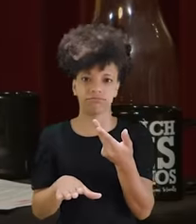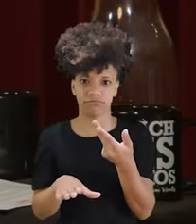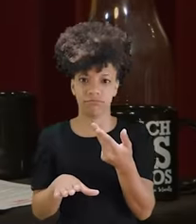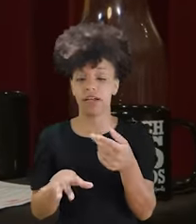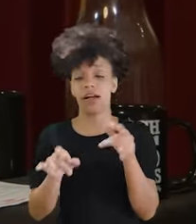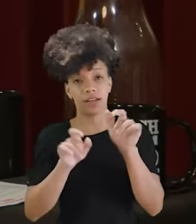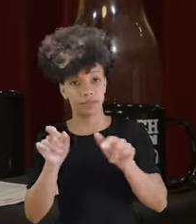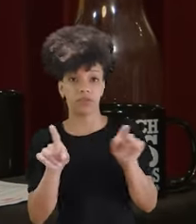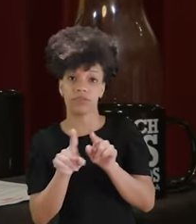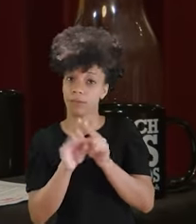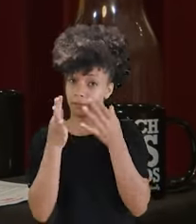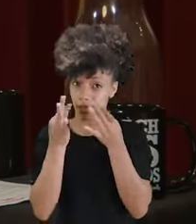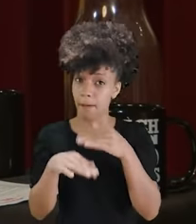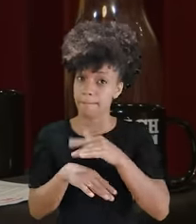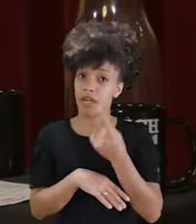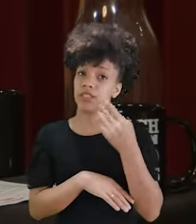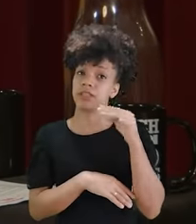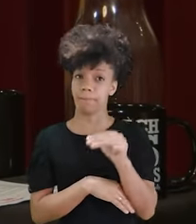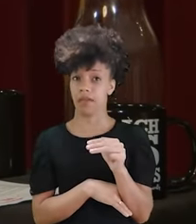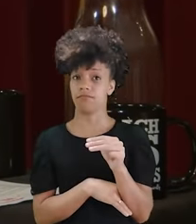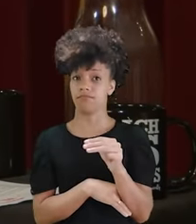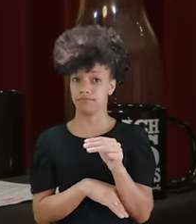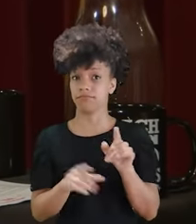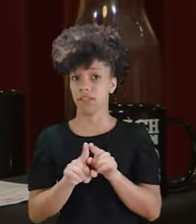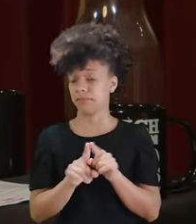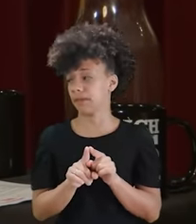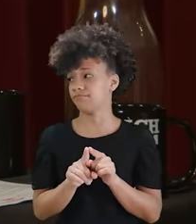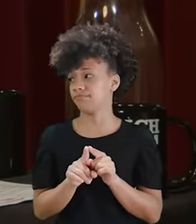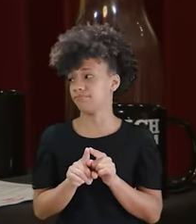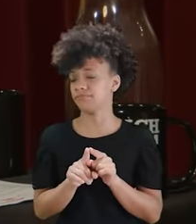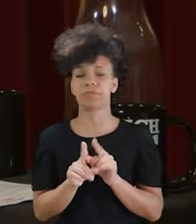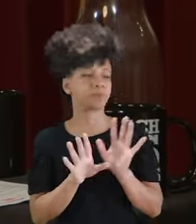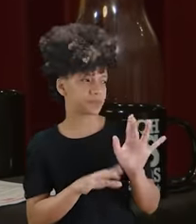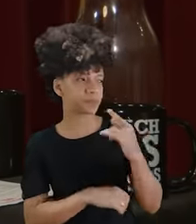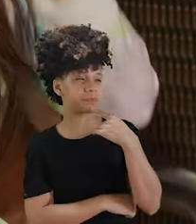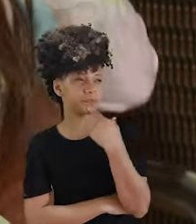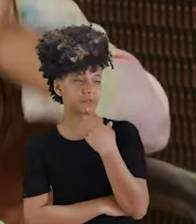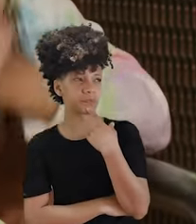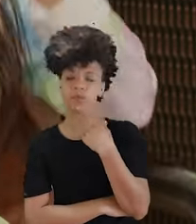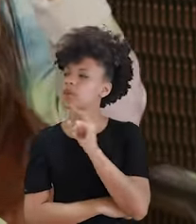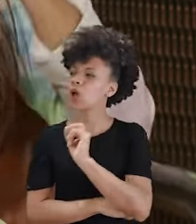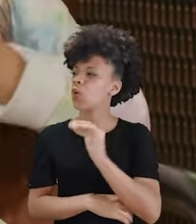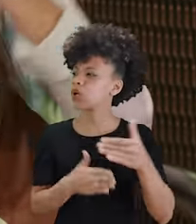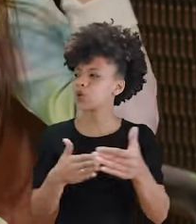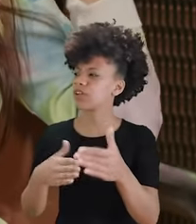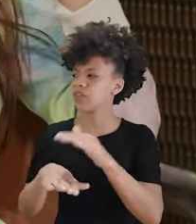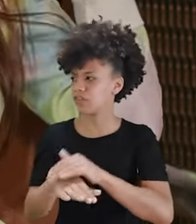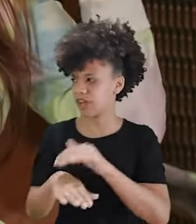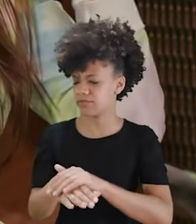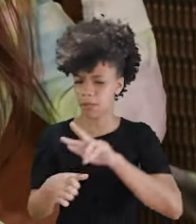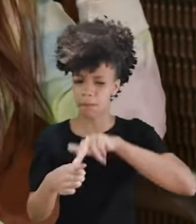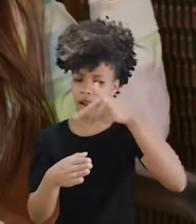absurda é o que que o navio faz caiu o cara tem que parar voltar como é que funciona acionado